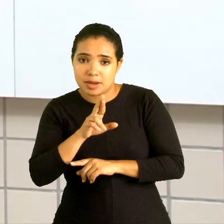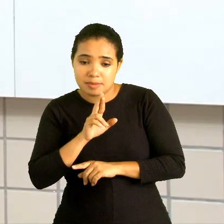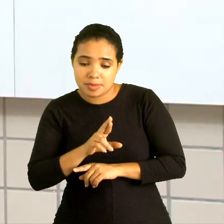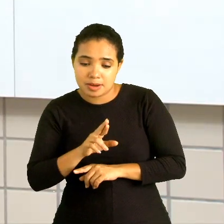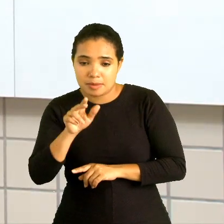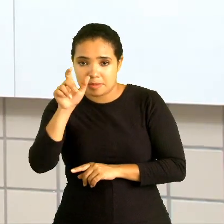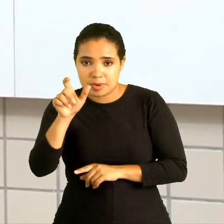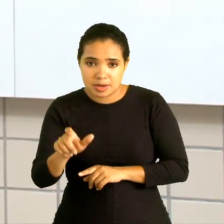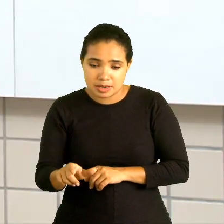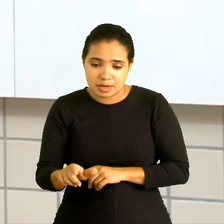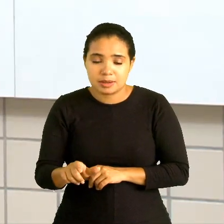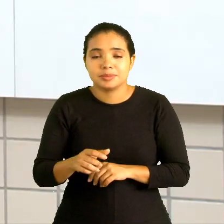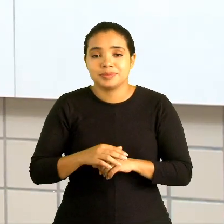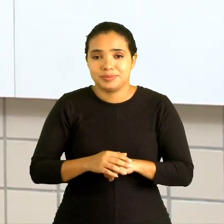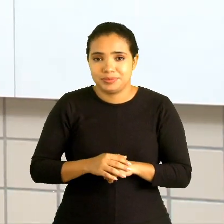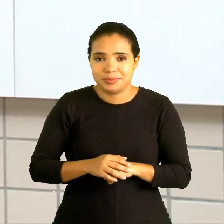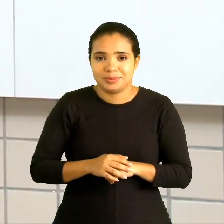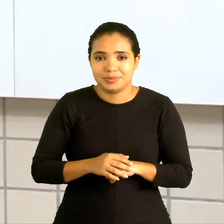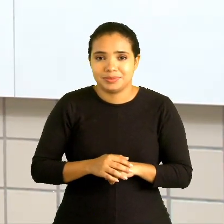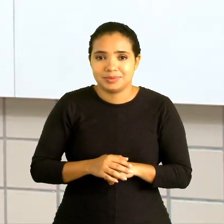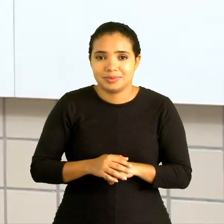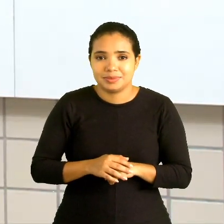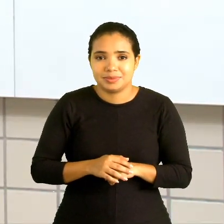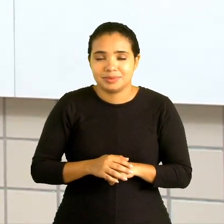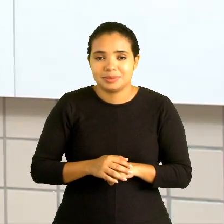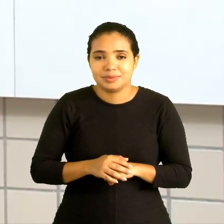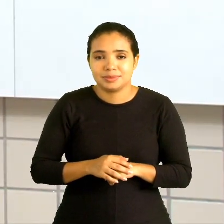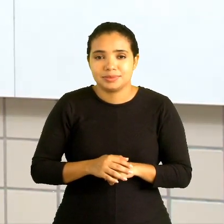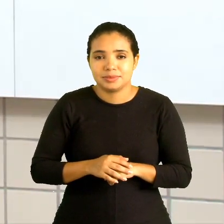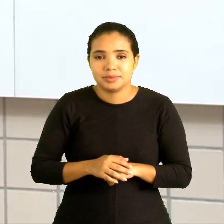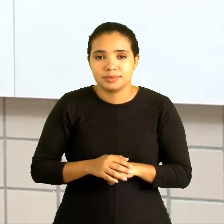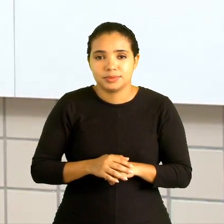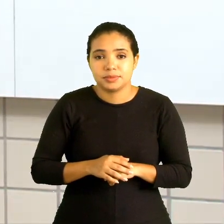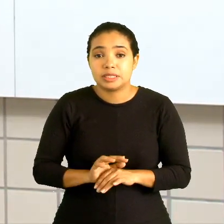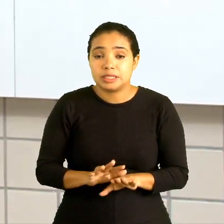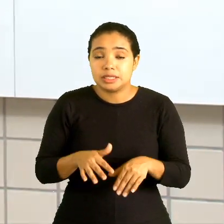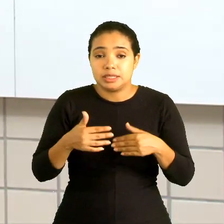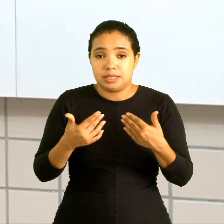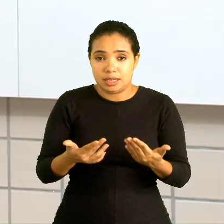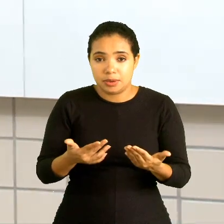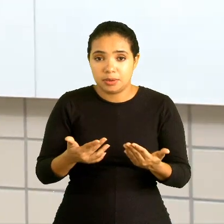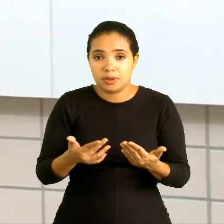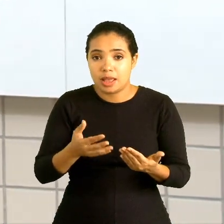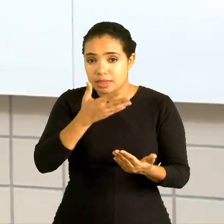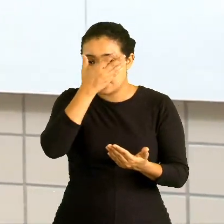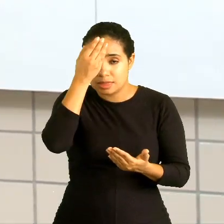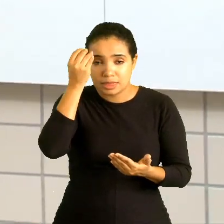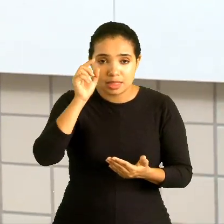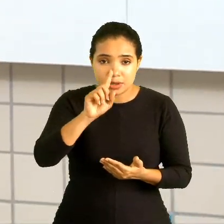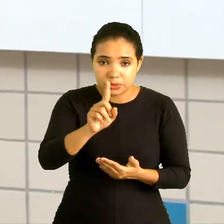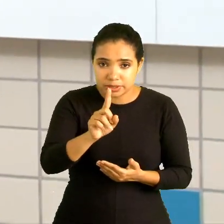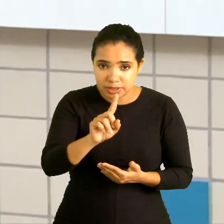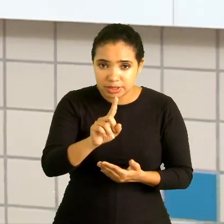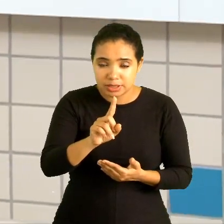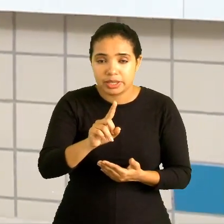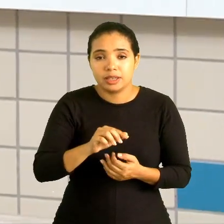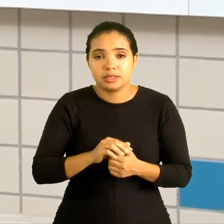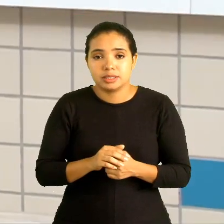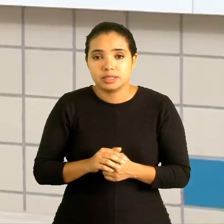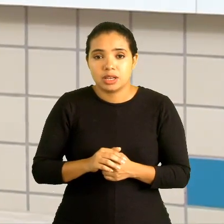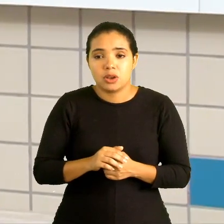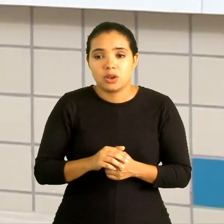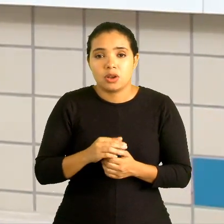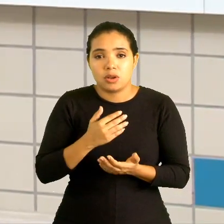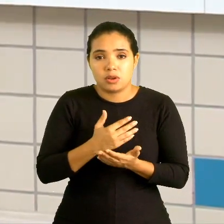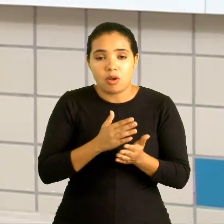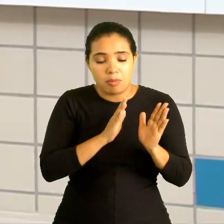do entrevistador, que são as perguntas direcionadas. Então, não se esqueçam de seguir